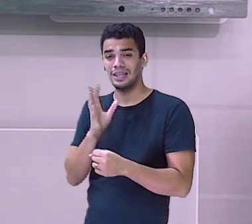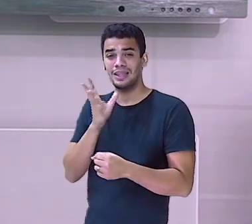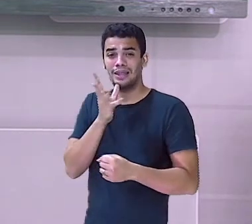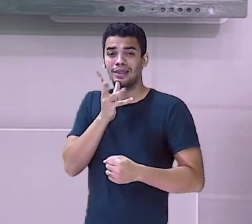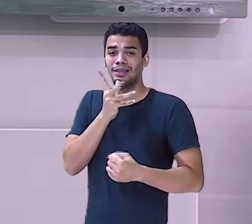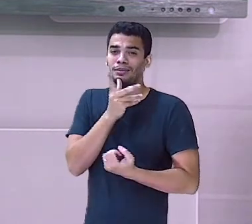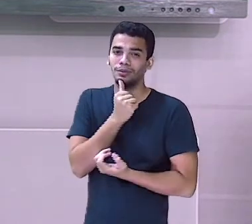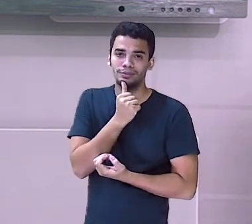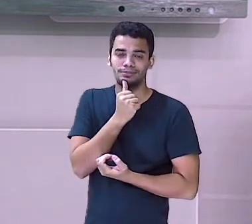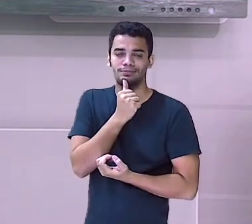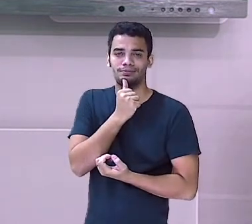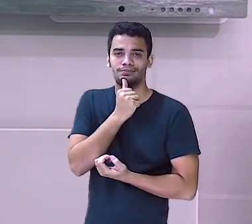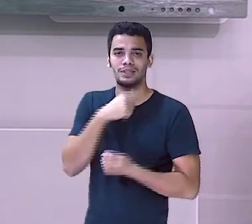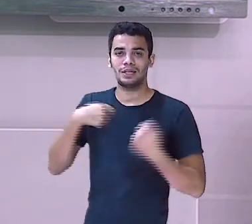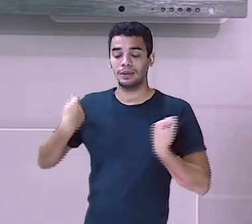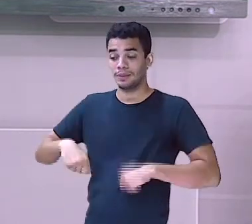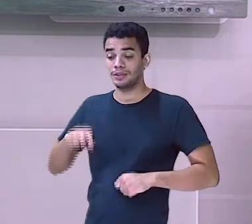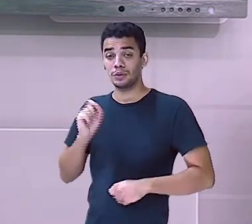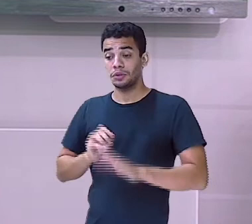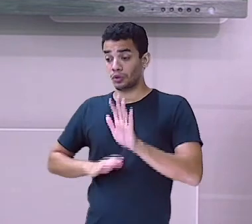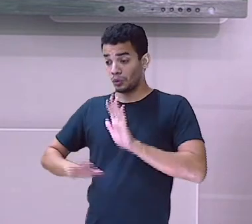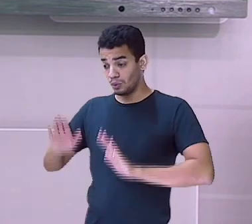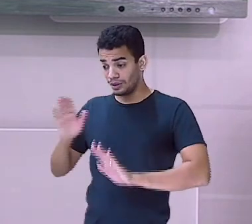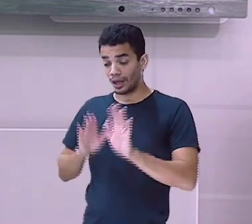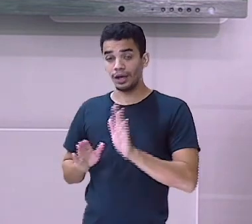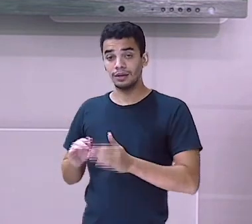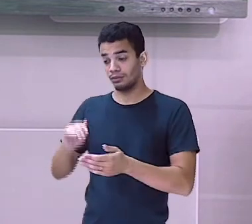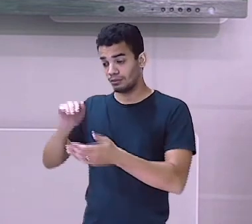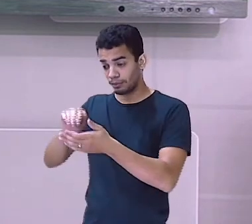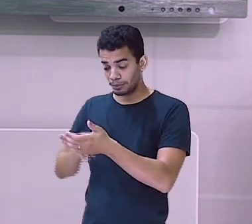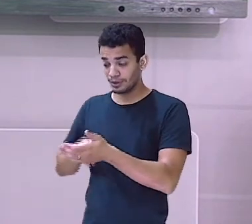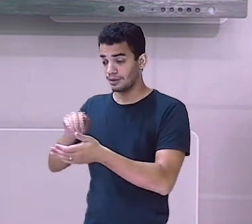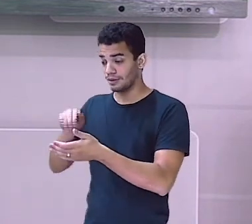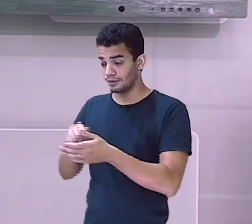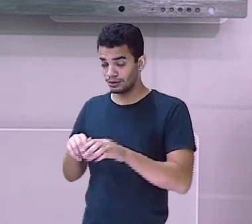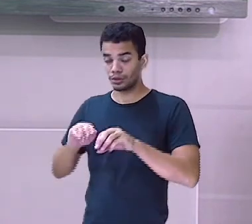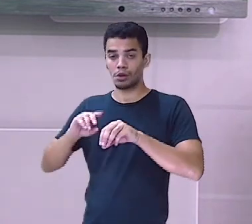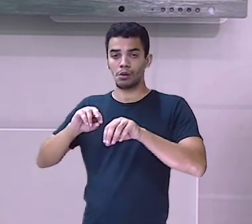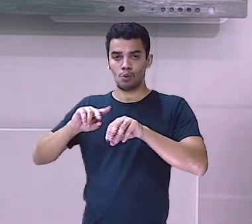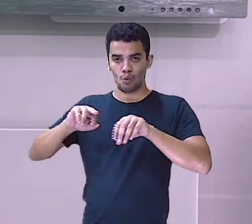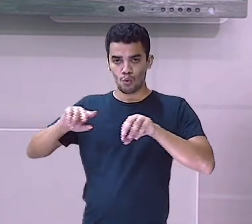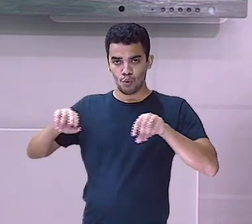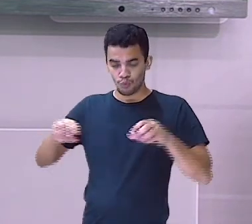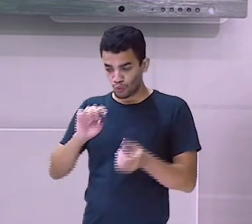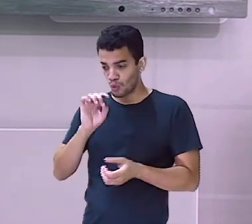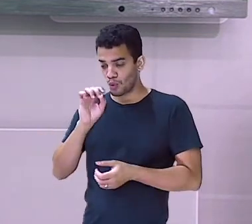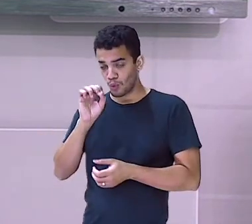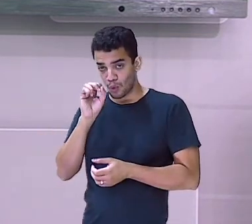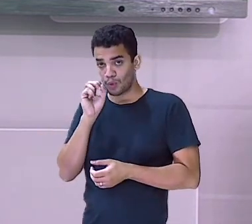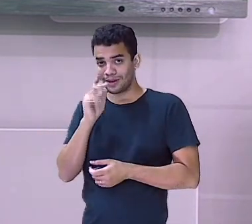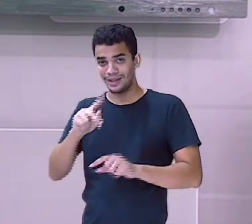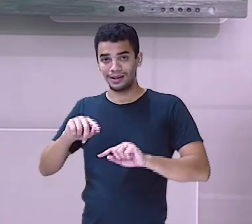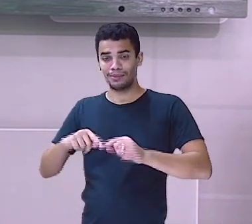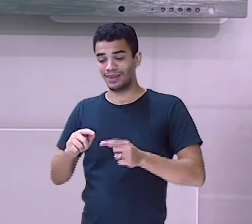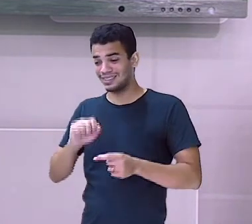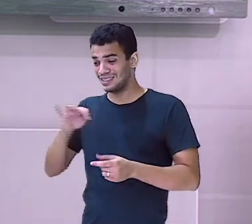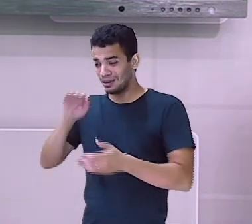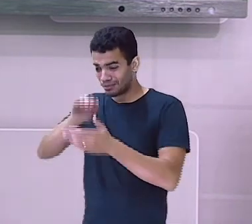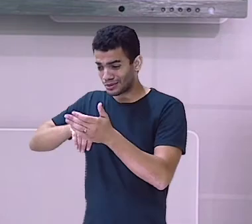com a retirada desses minérios para que eles não acabem completamente da